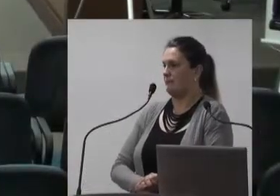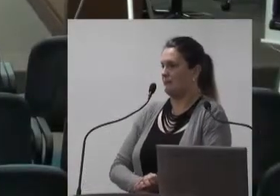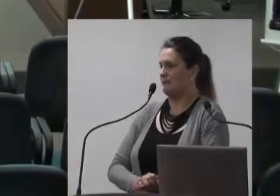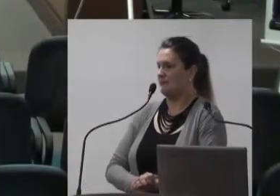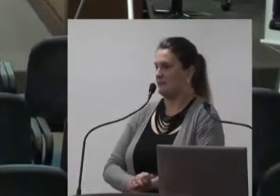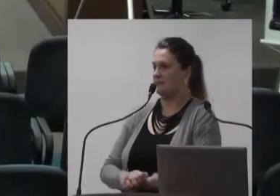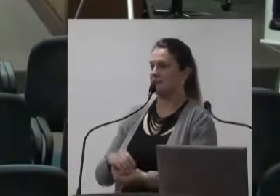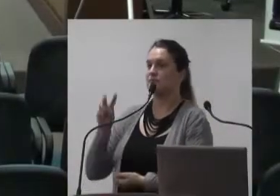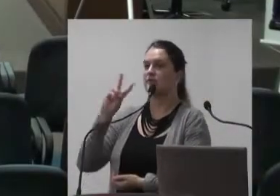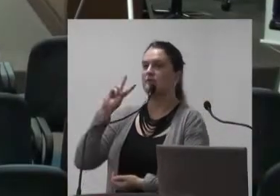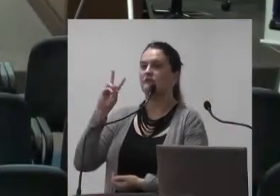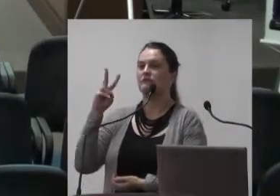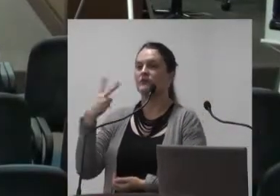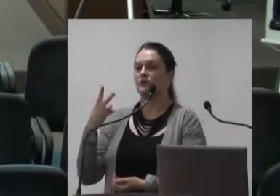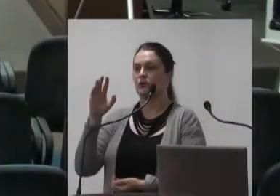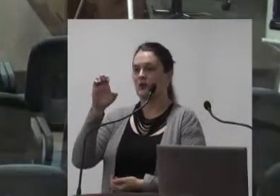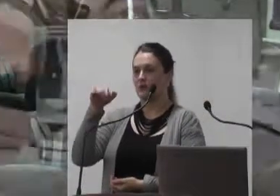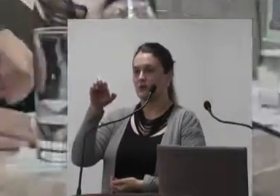Vereador Emerson.